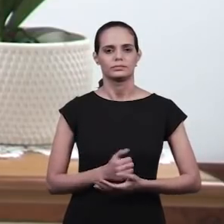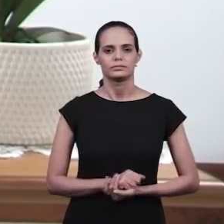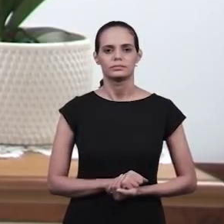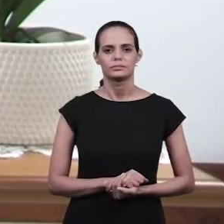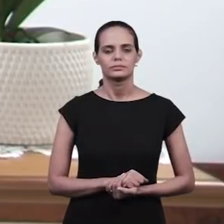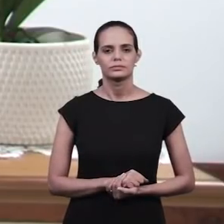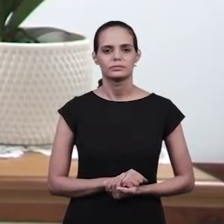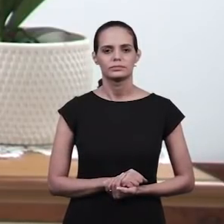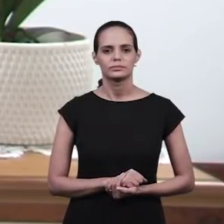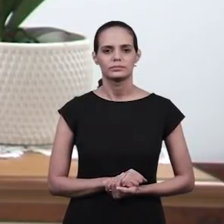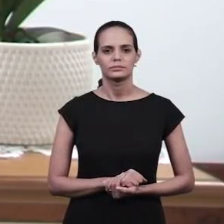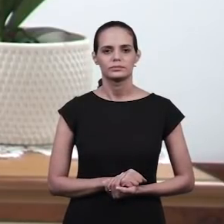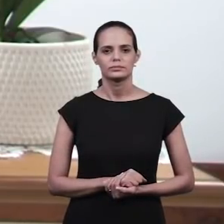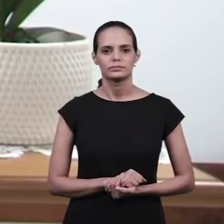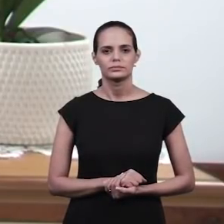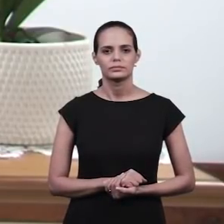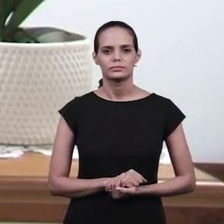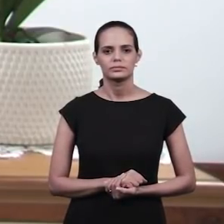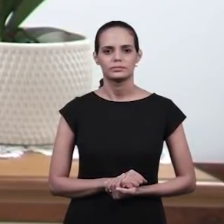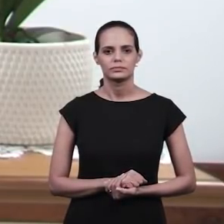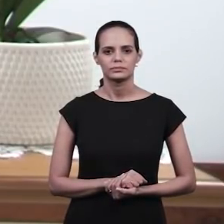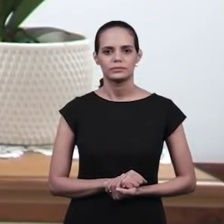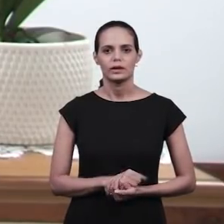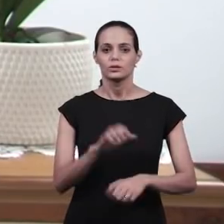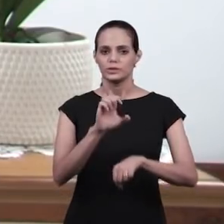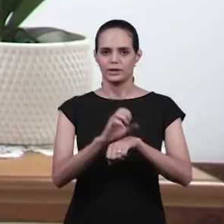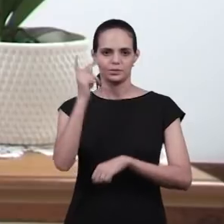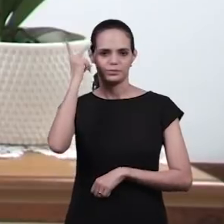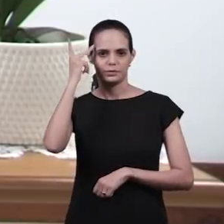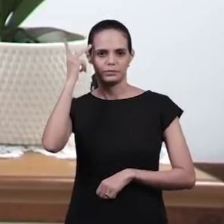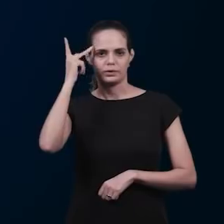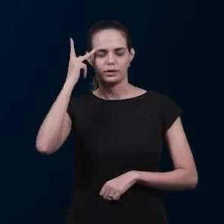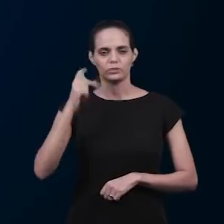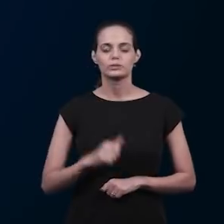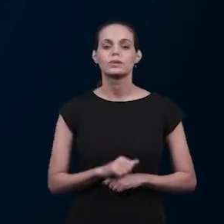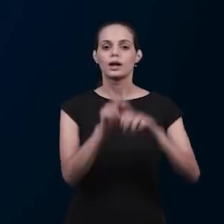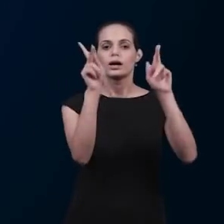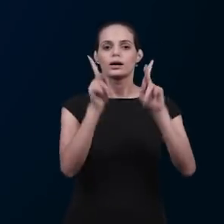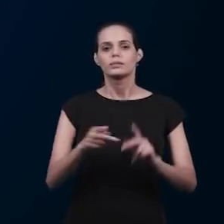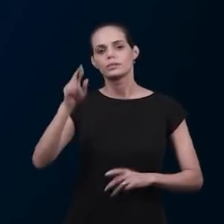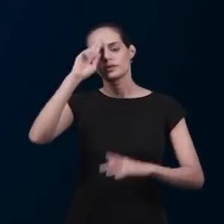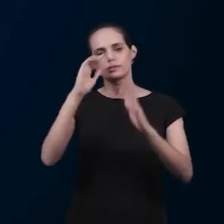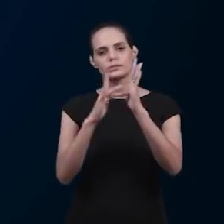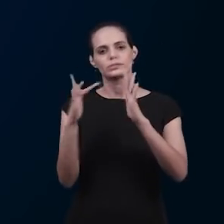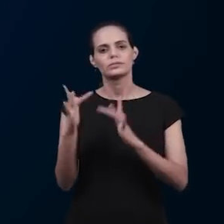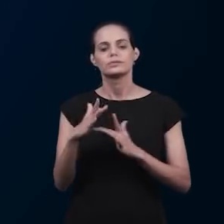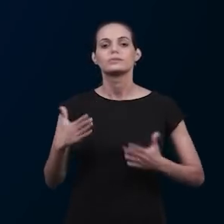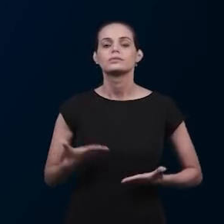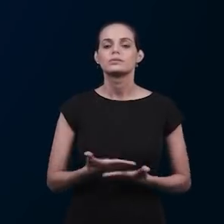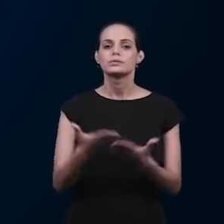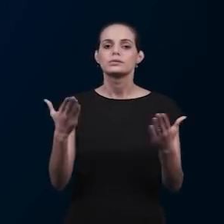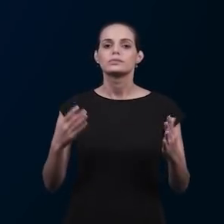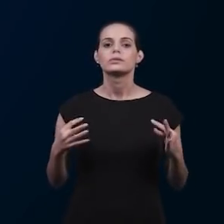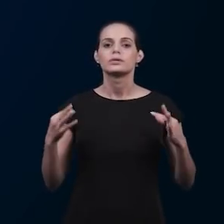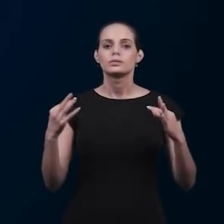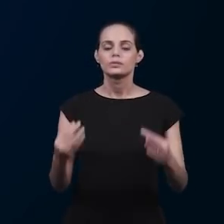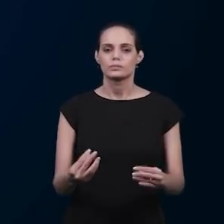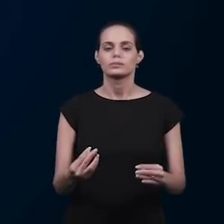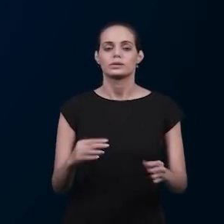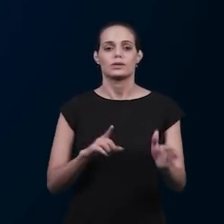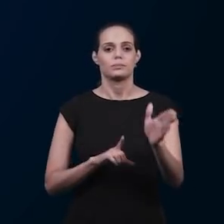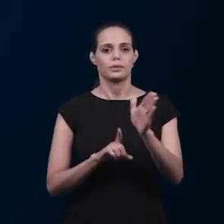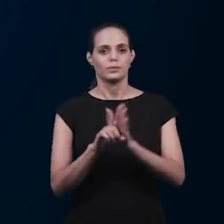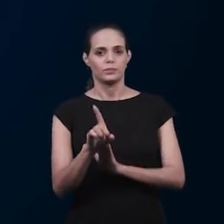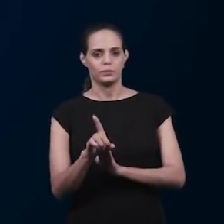de São José dos Campos. Vamos estar atentos à sua resposta. A paz do Senhor Jesus, irmãos.